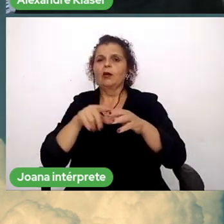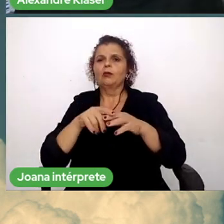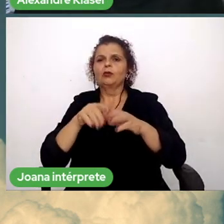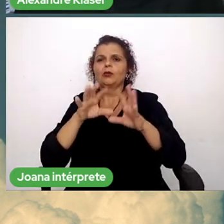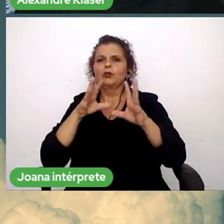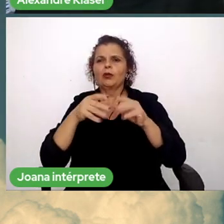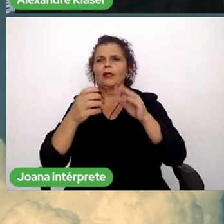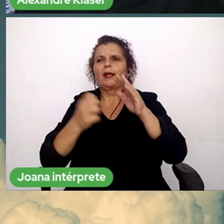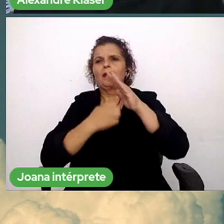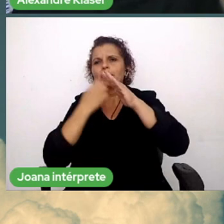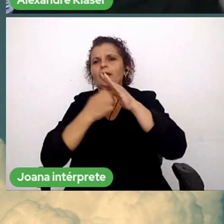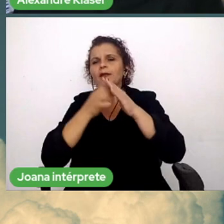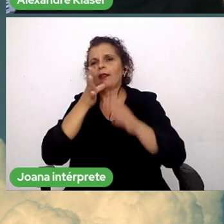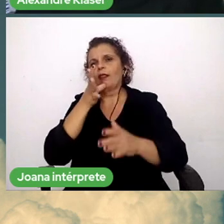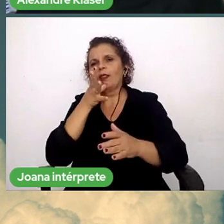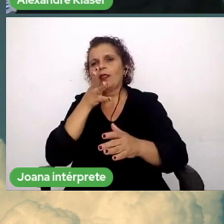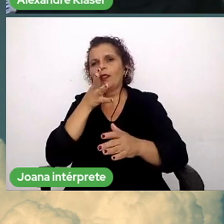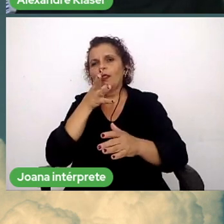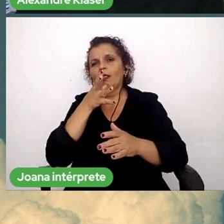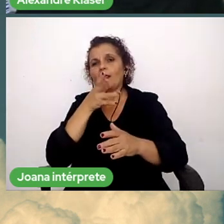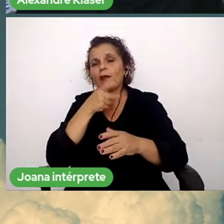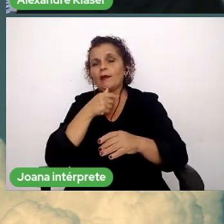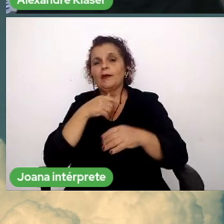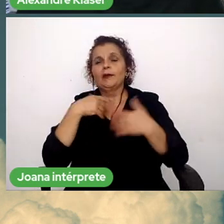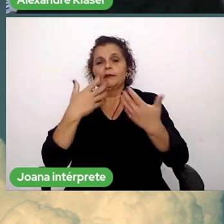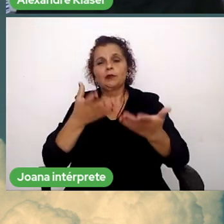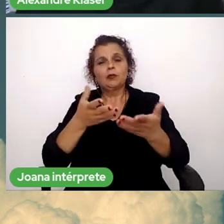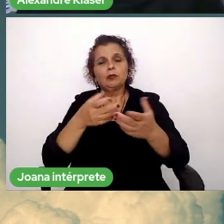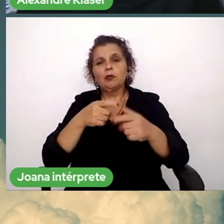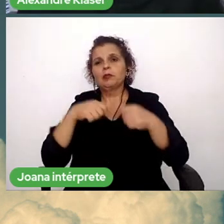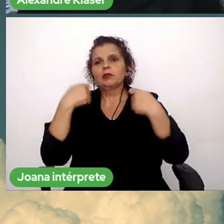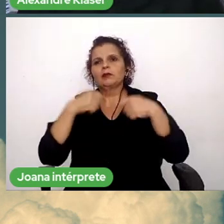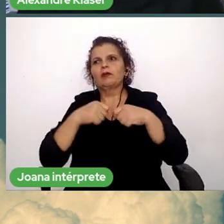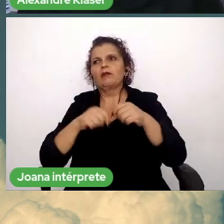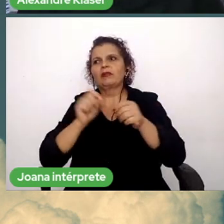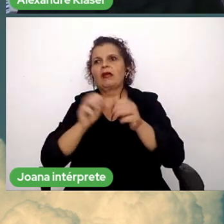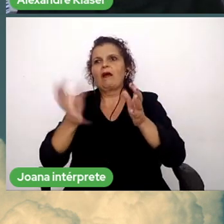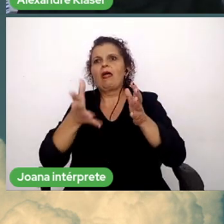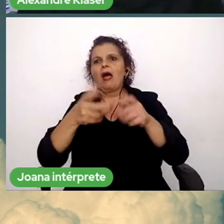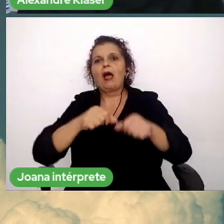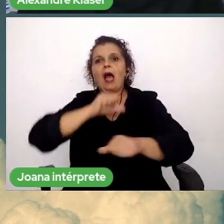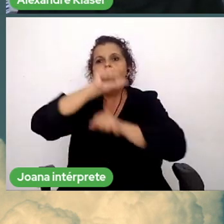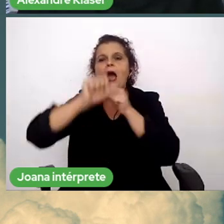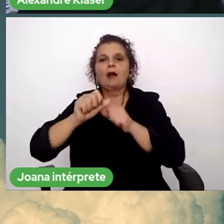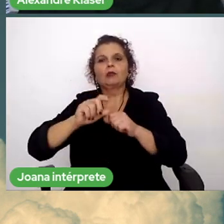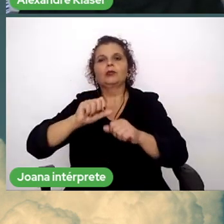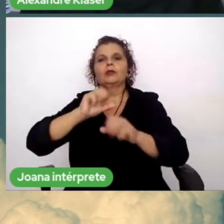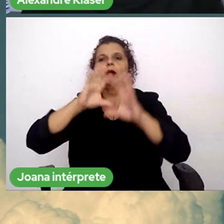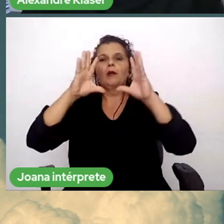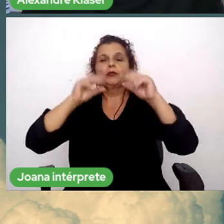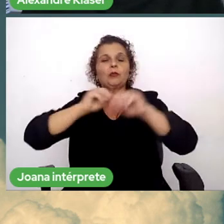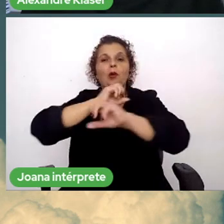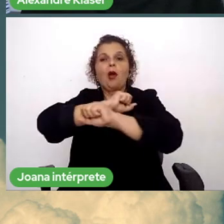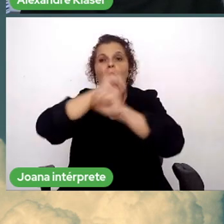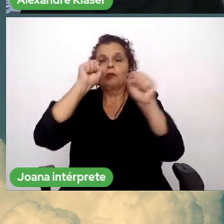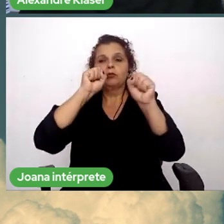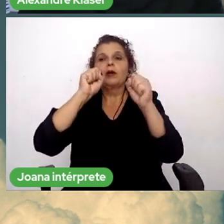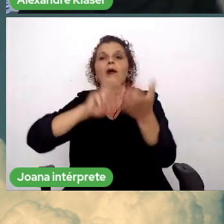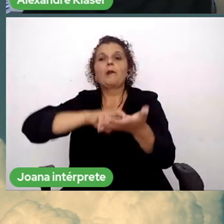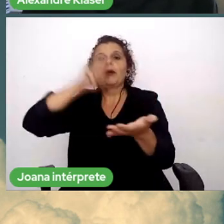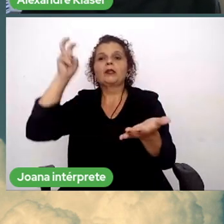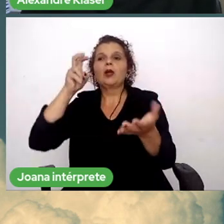ser ágil. E o que eu diria assim, não sejam dogmáticos, assim, não tentem fazer ágil do dia para a noite em todas as partes da empresa. Eu recomendo